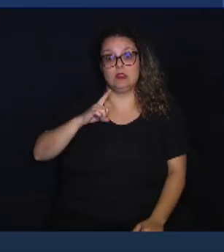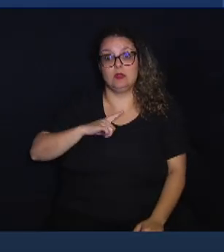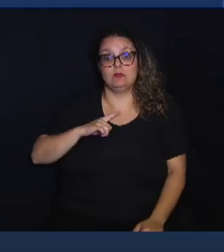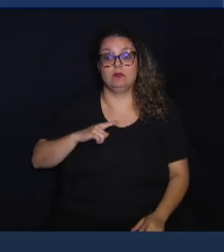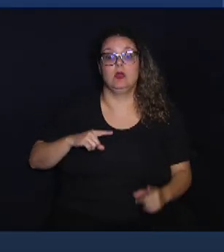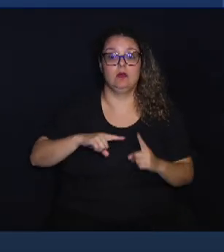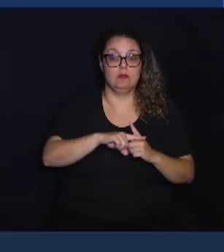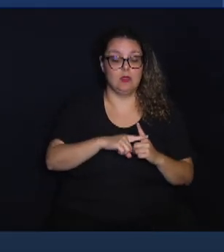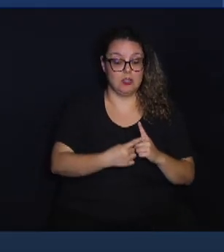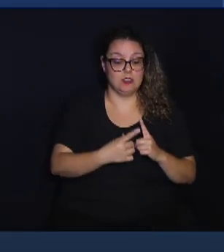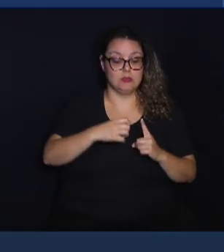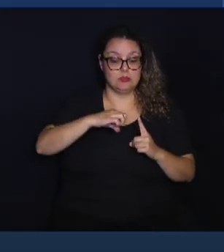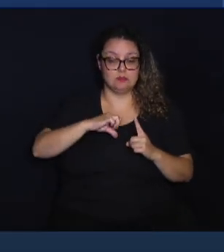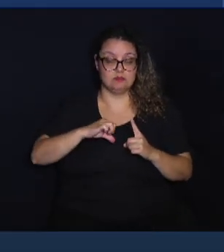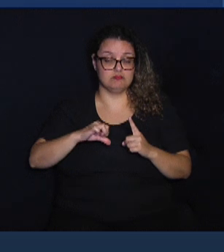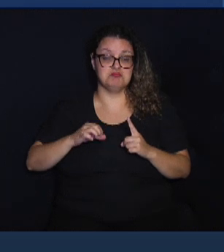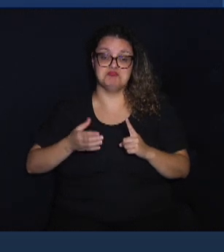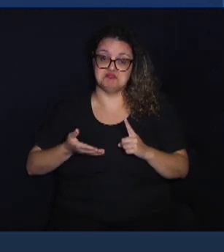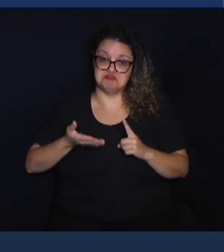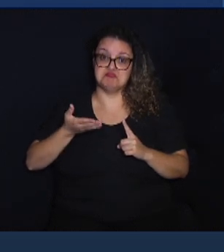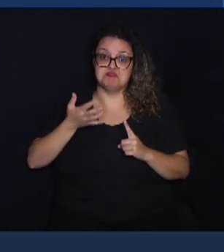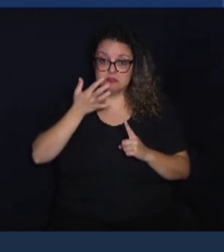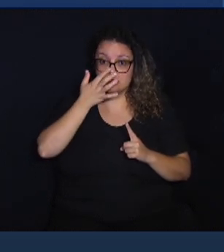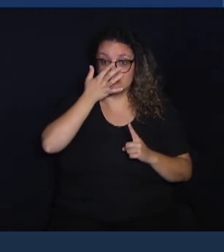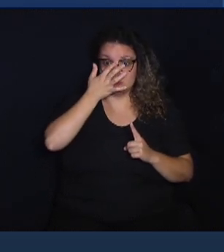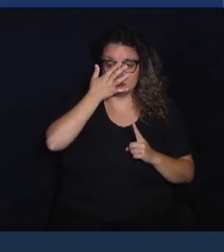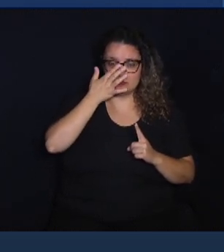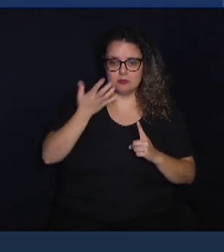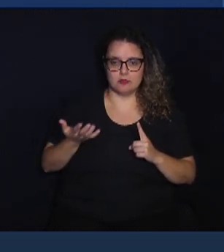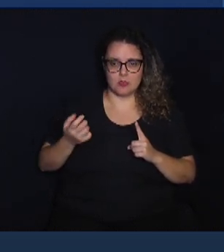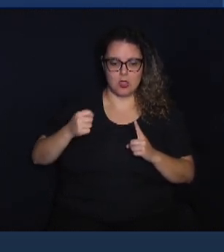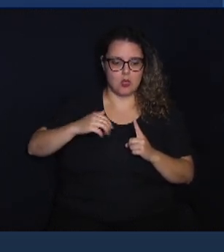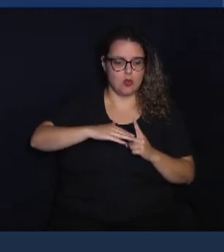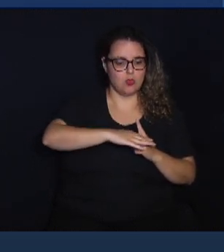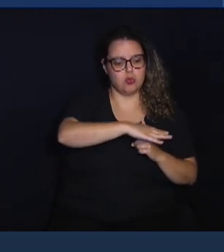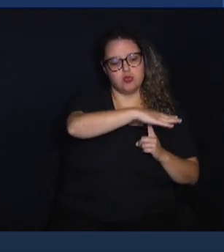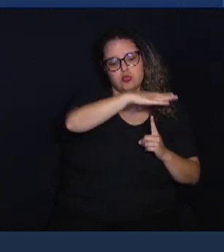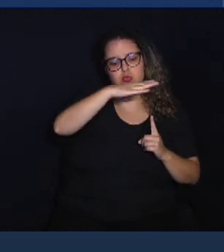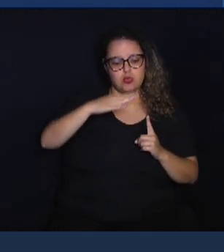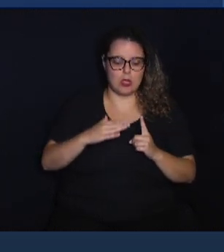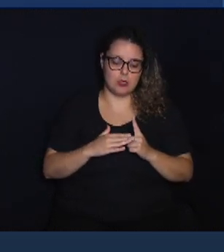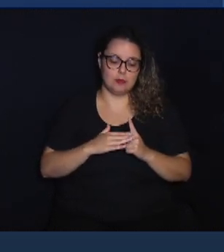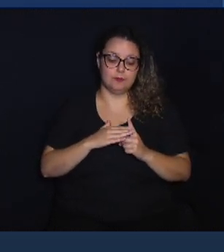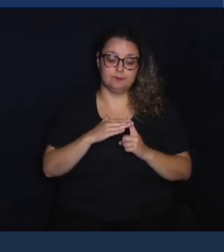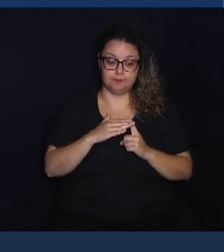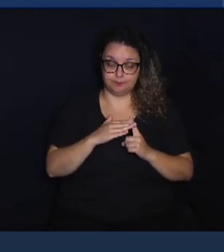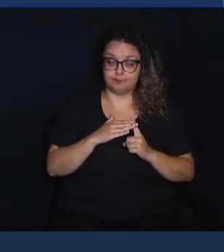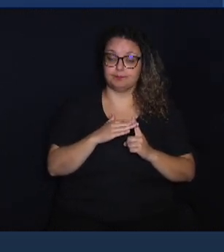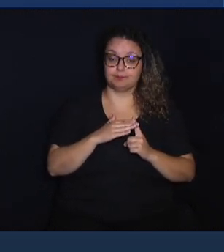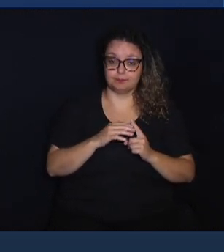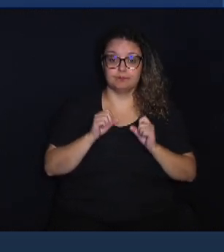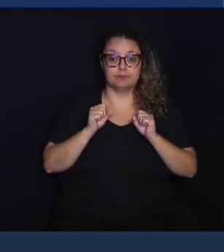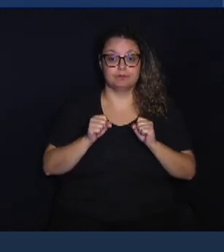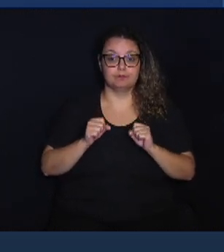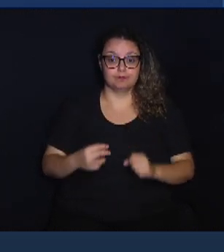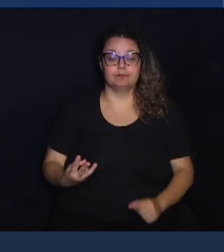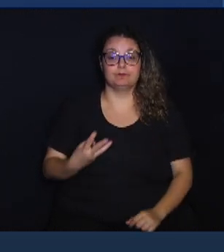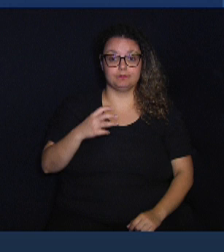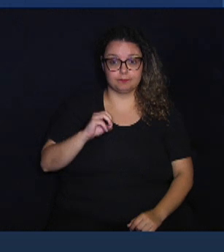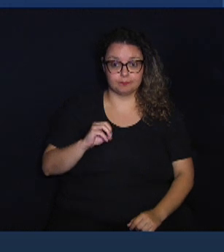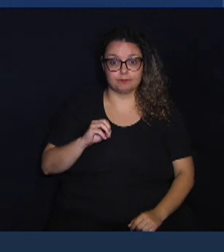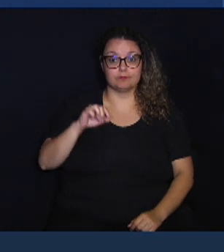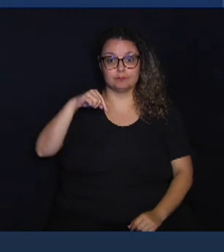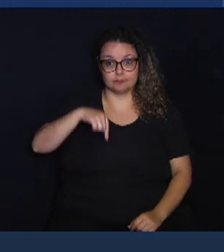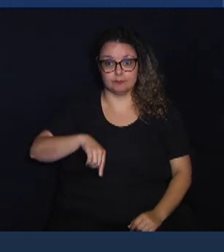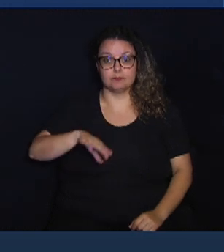de 19 graus, já é uma mínima elevada, mas ao longo do dia essa temperatura sobe, podendo chegar aos